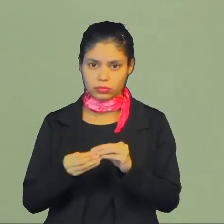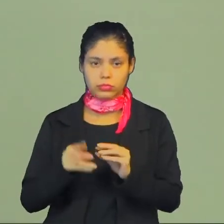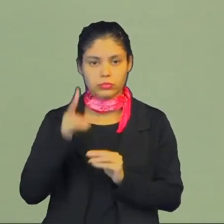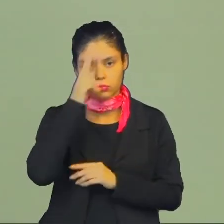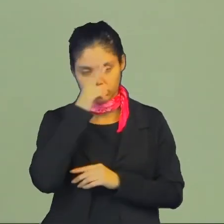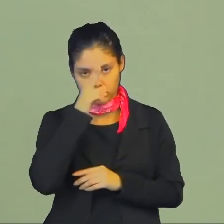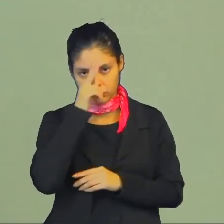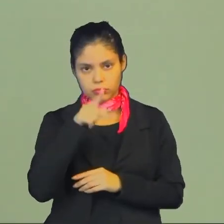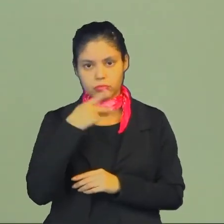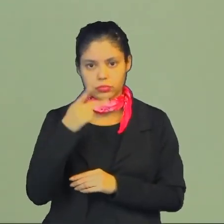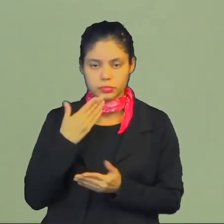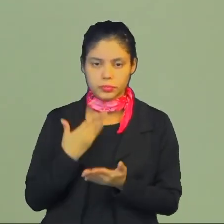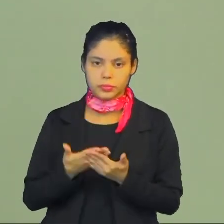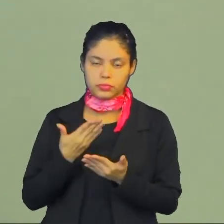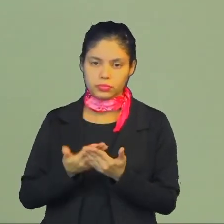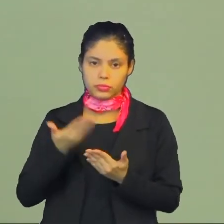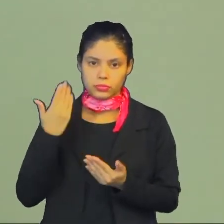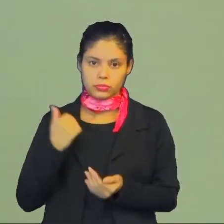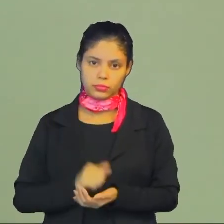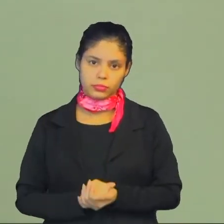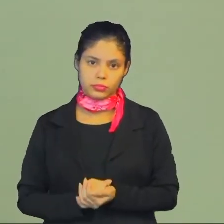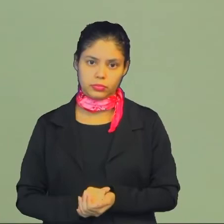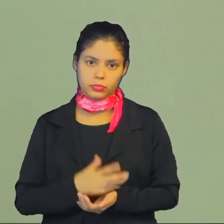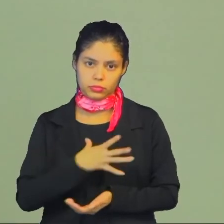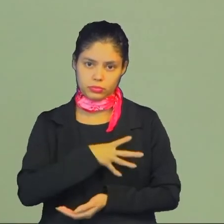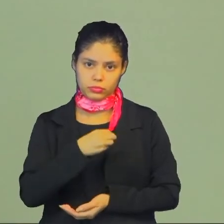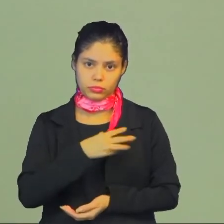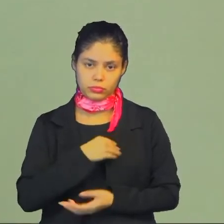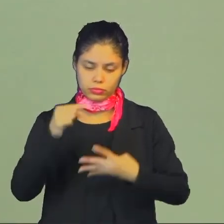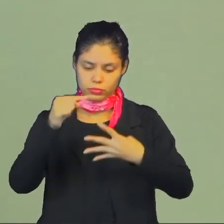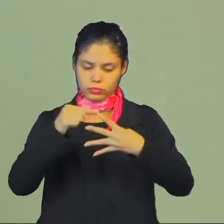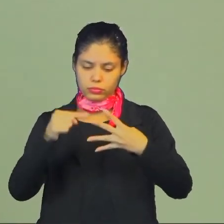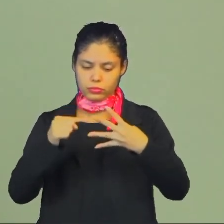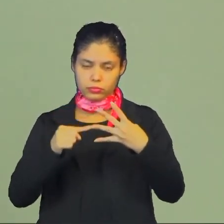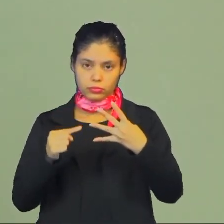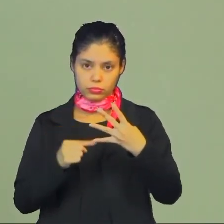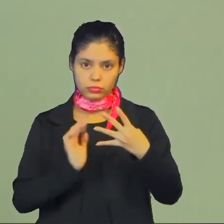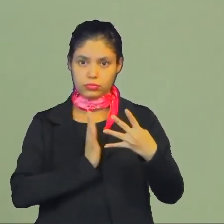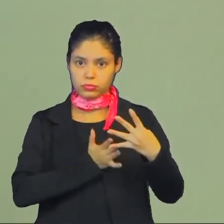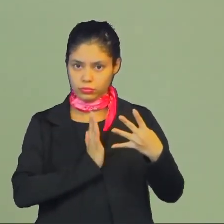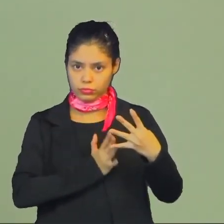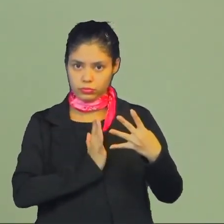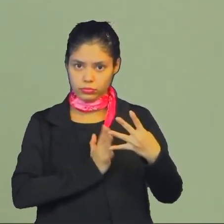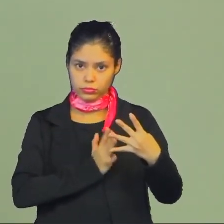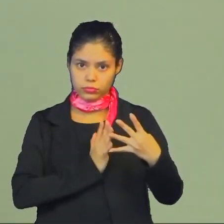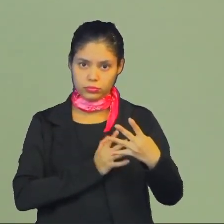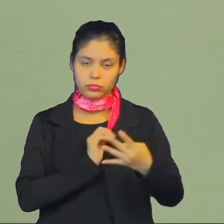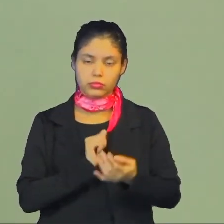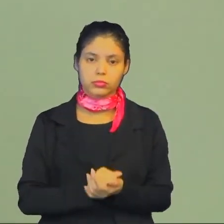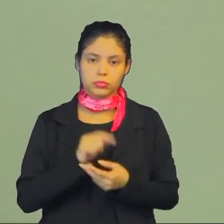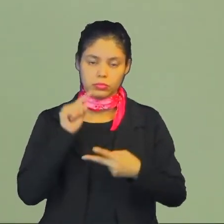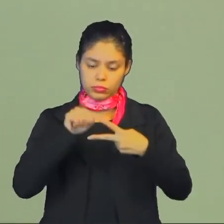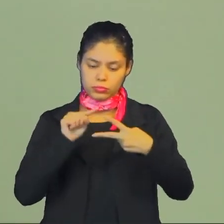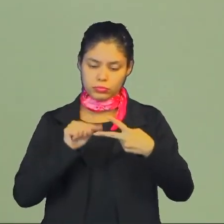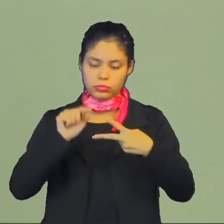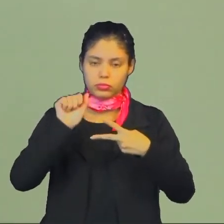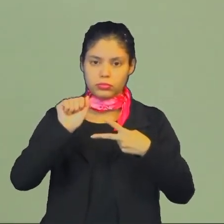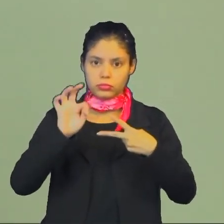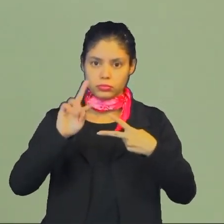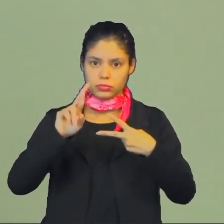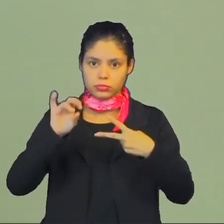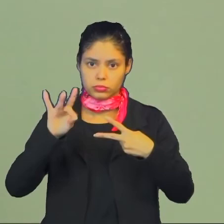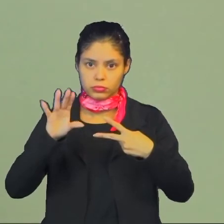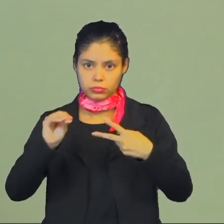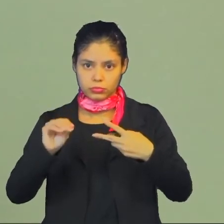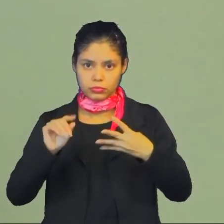nós lembrarmos que nós falamos na aula. O mamífero ele contém 4 cavidades no coração. São 2 átrios e 2 ventrículos.